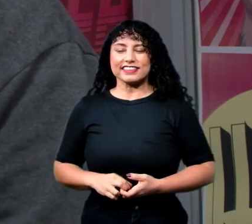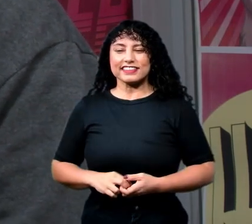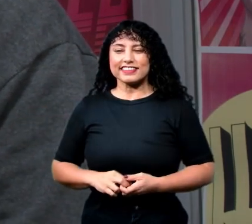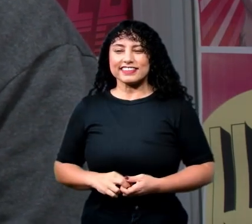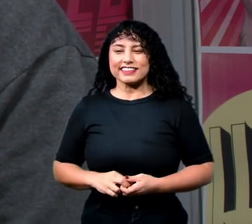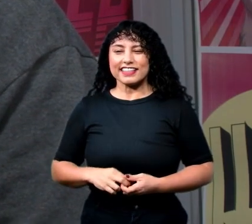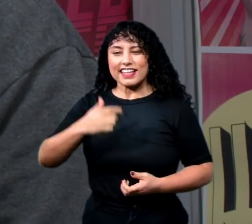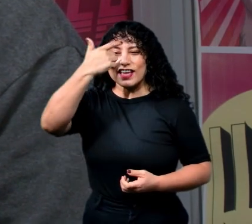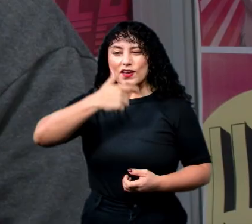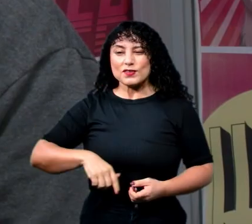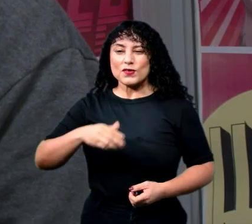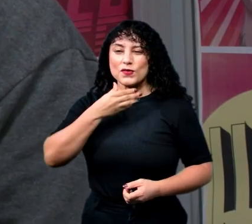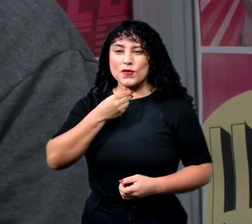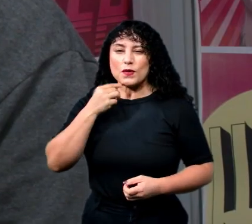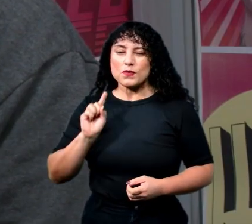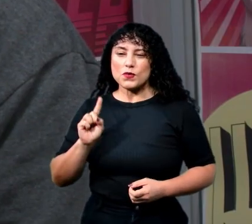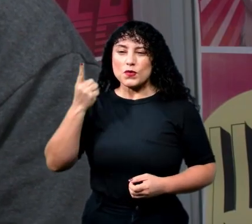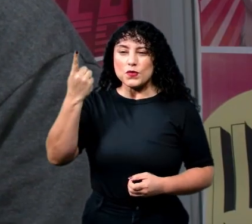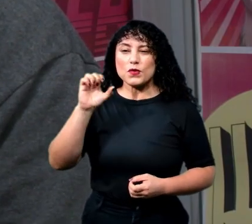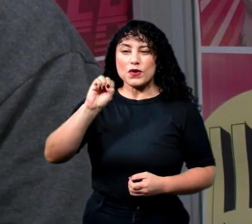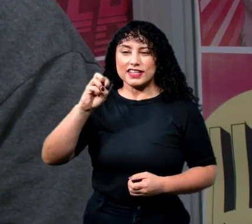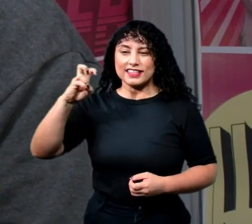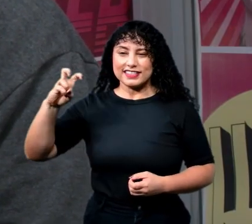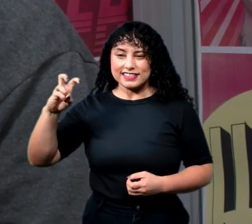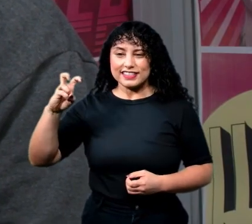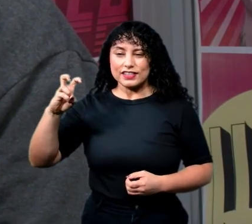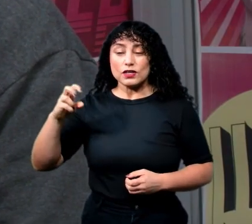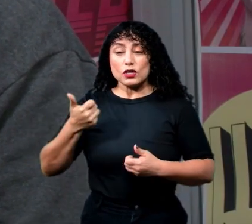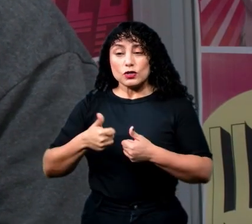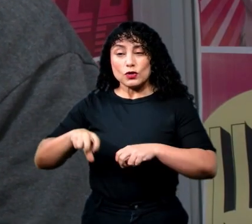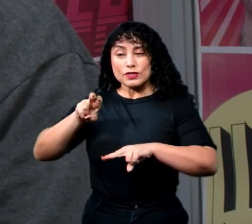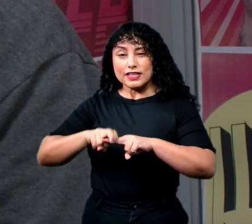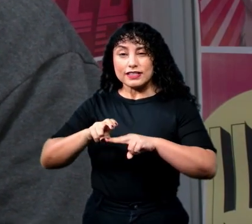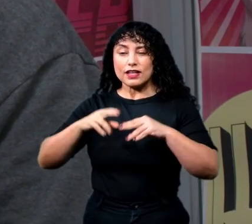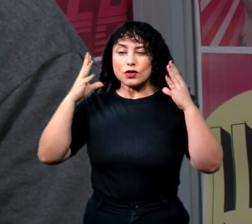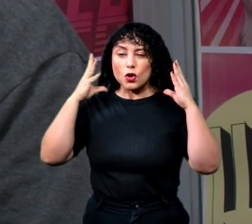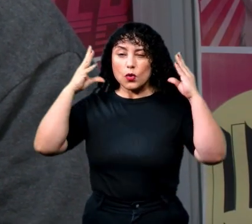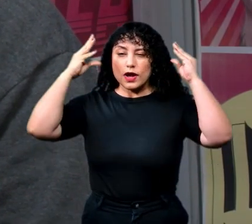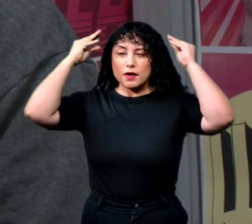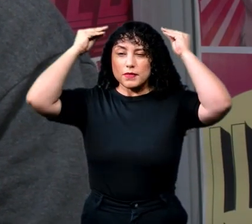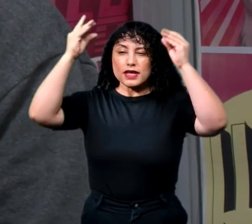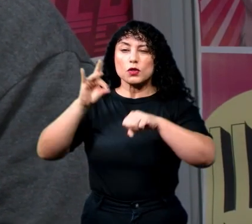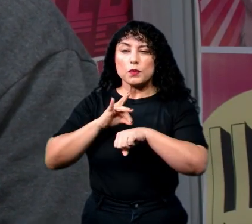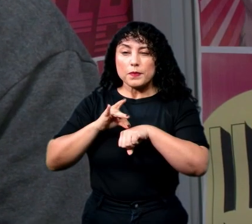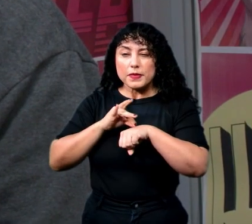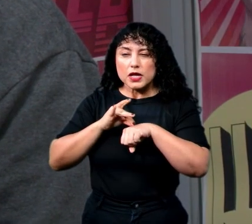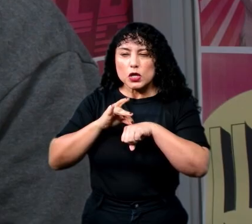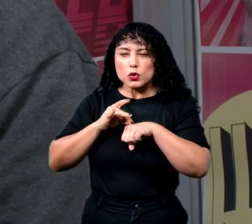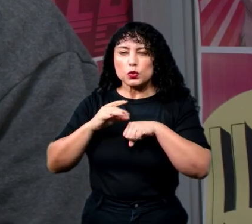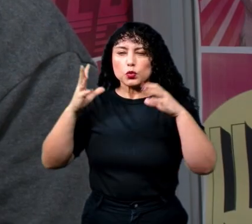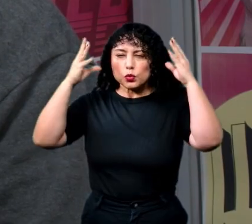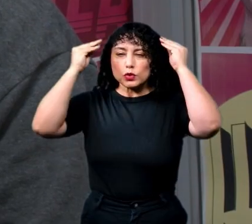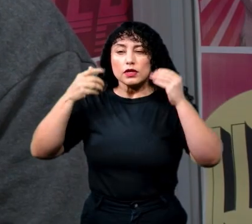e eu sou um homem de 1,85 m, estou sentado, tenho um cabelo preto, curto, sou uma